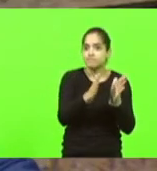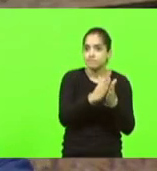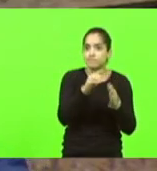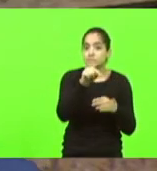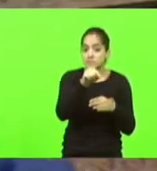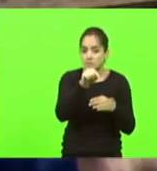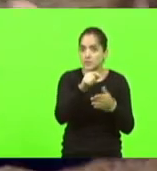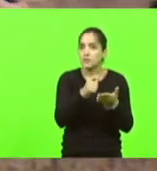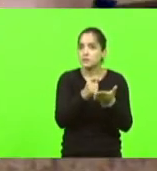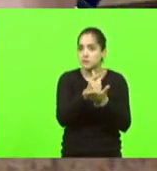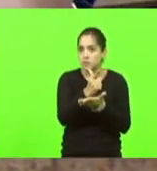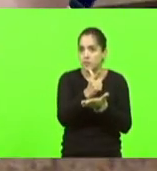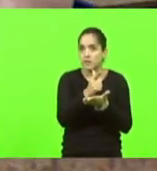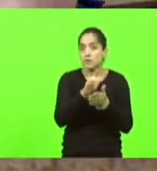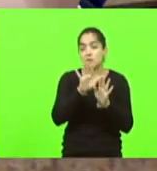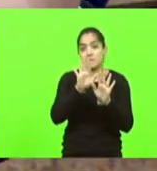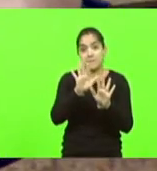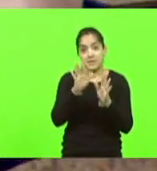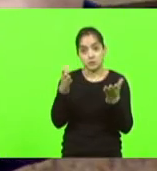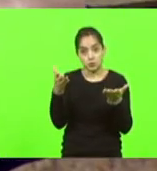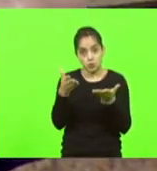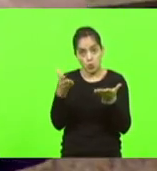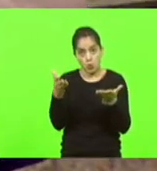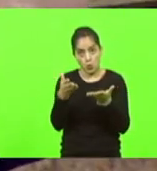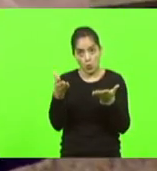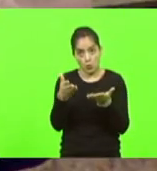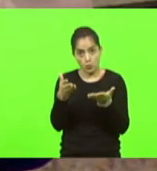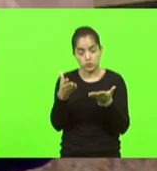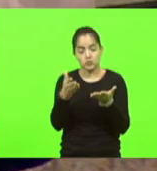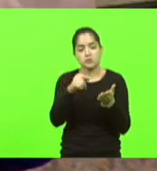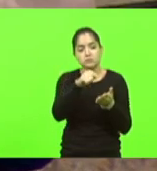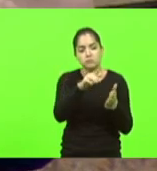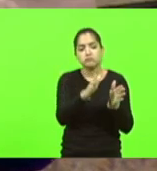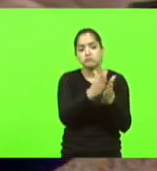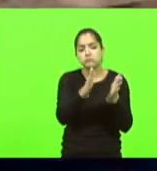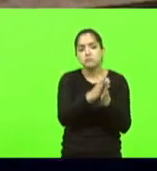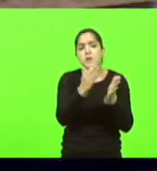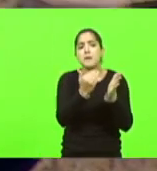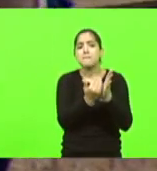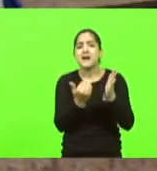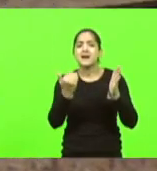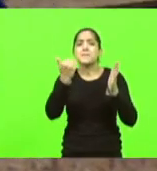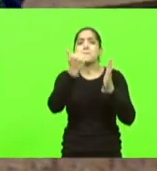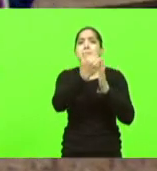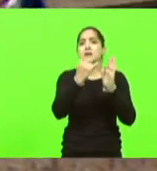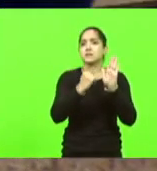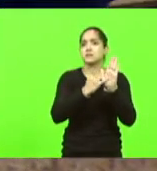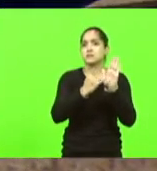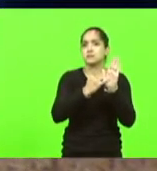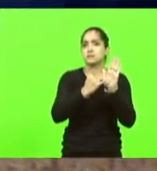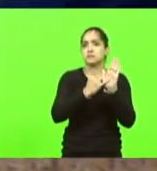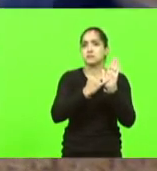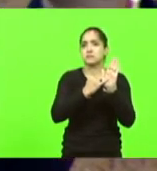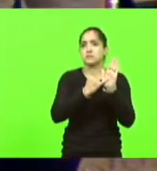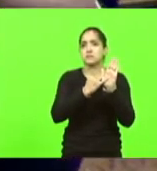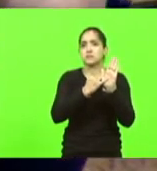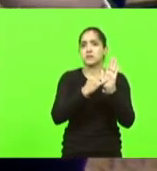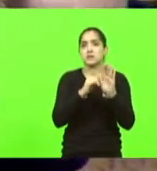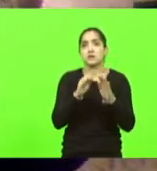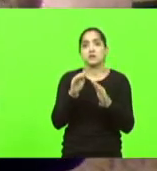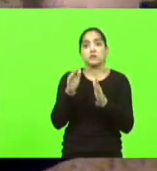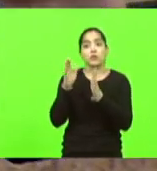estão pagando a conta mas hoje Quem falou Quem falou que os mais pobres pagam mais impostos nem foi o lado de garfo foi o lado de lá